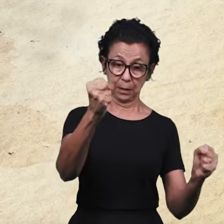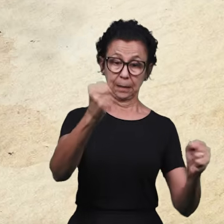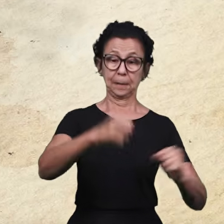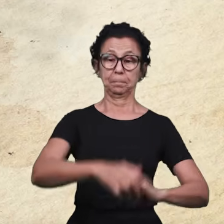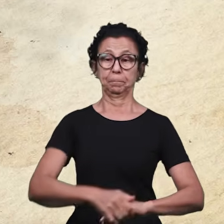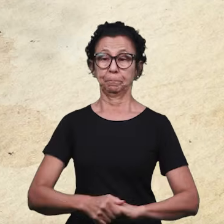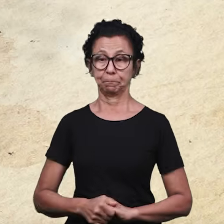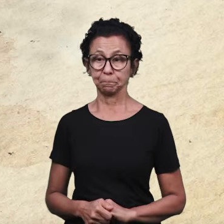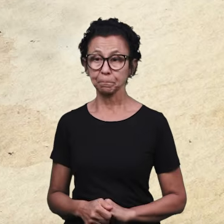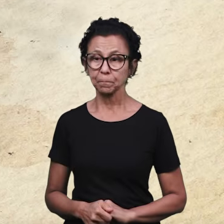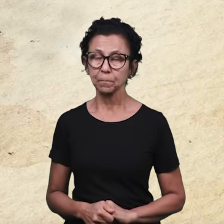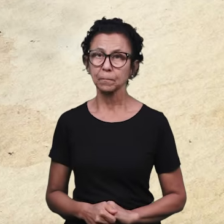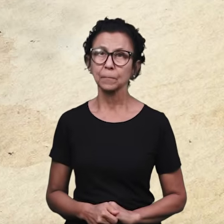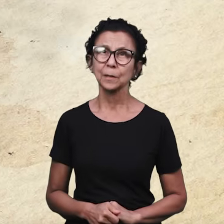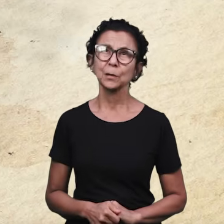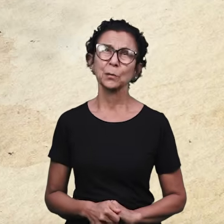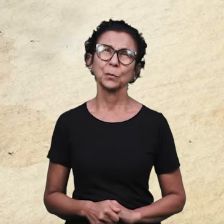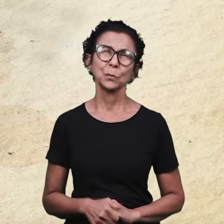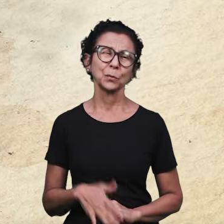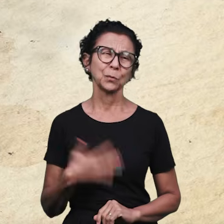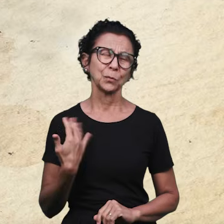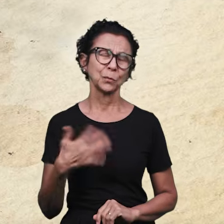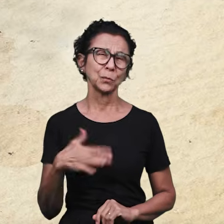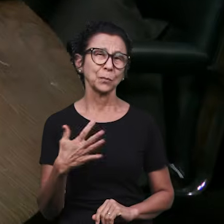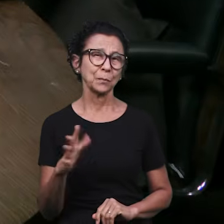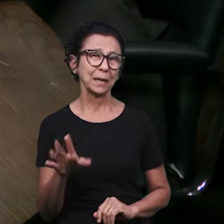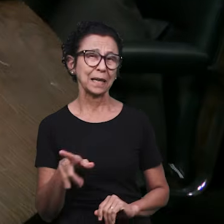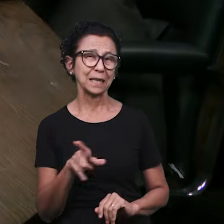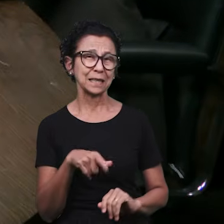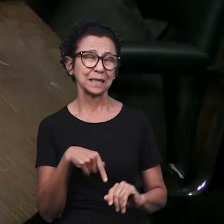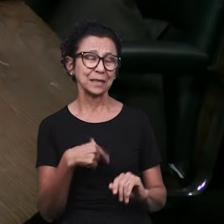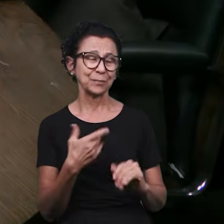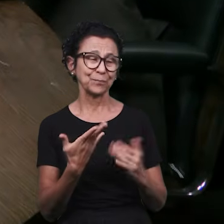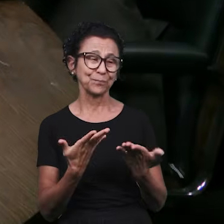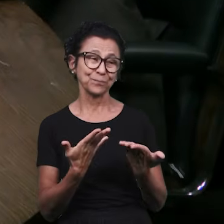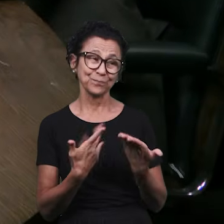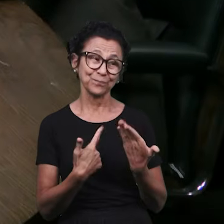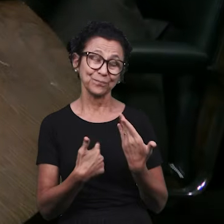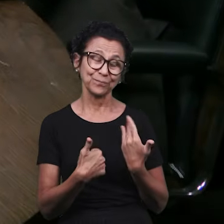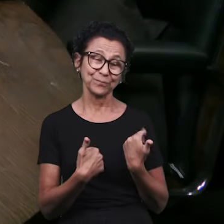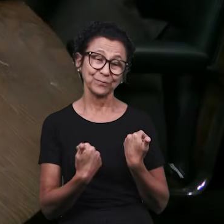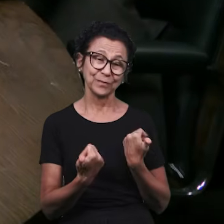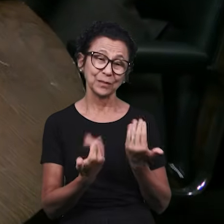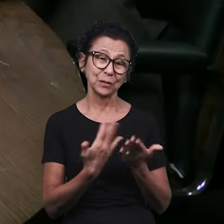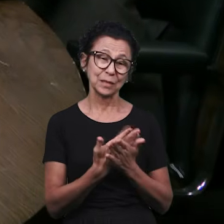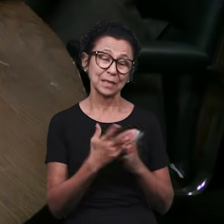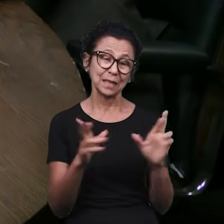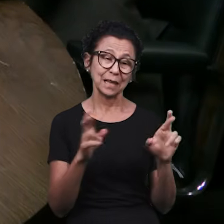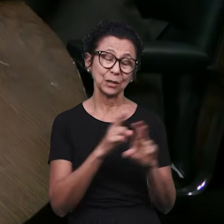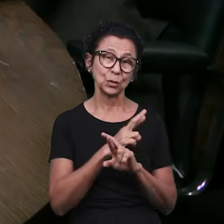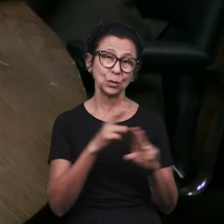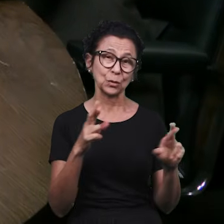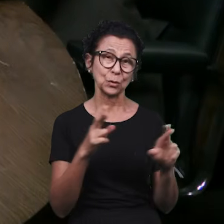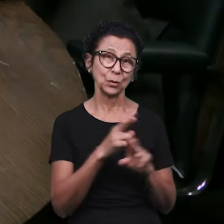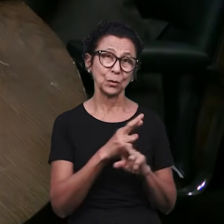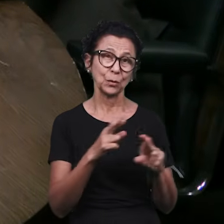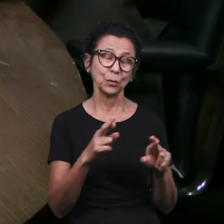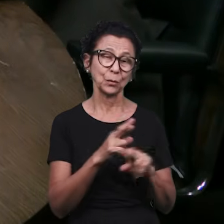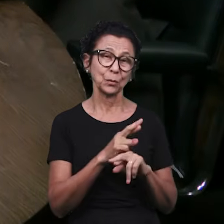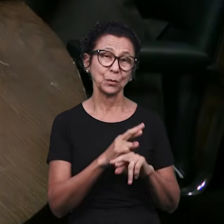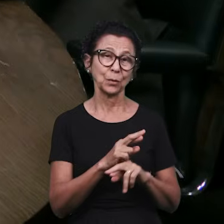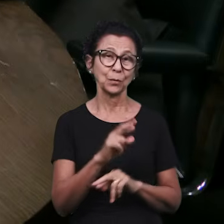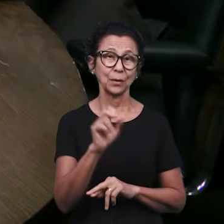mas aparentou-se com Acabe. Aí começou o problema dele. Aí começaram os problemas, foi o